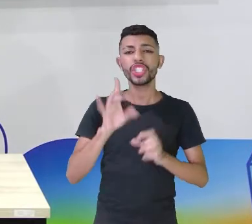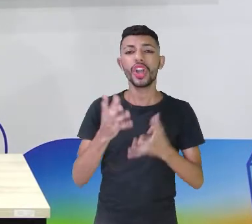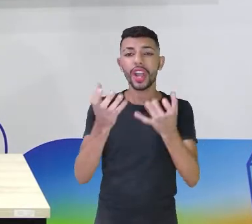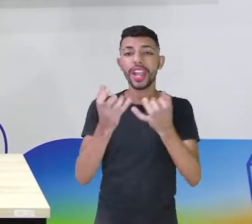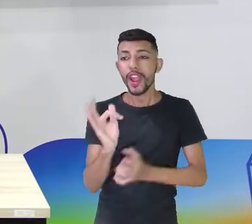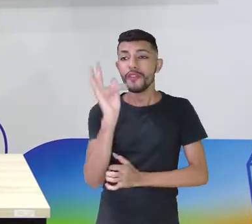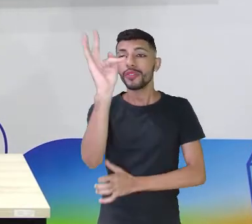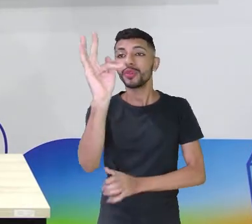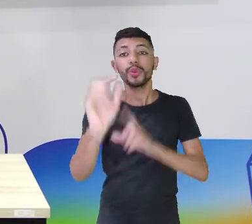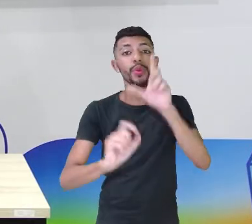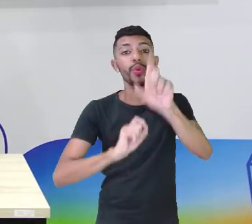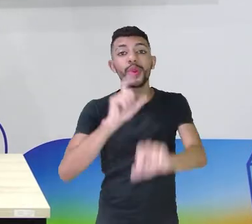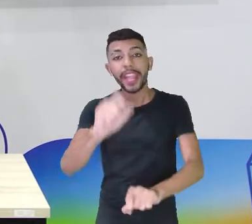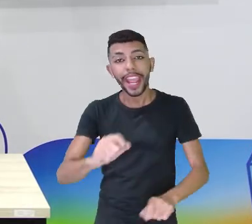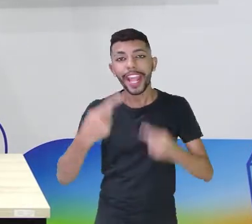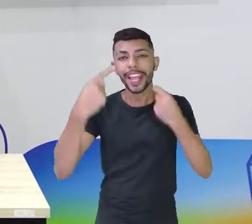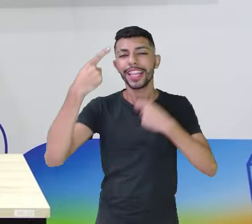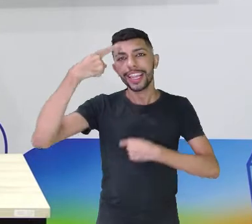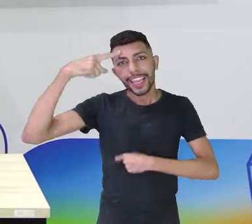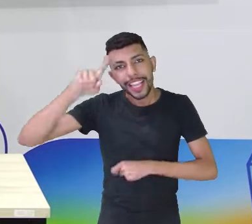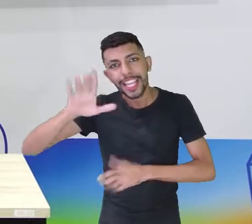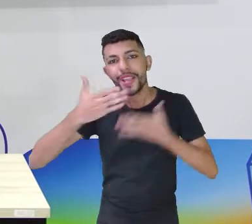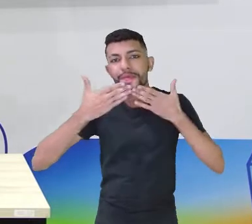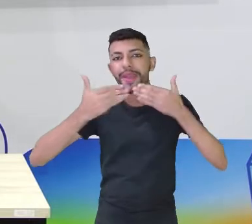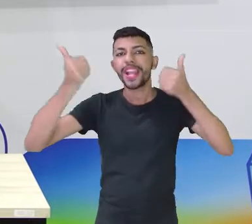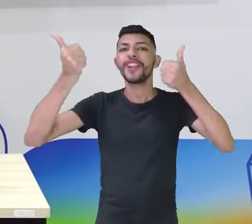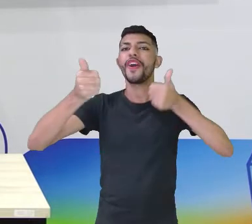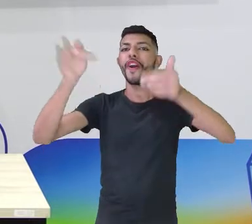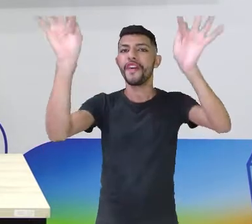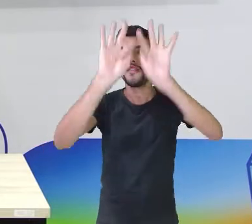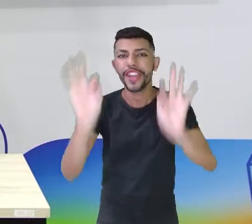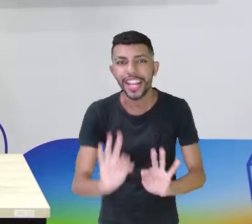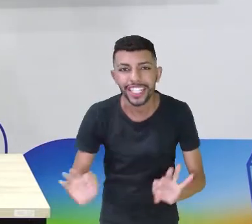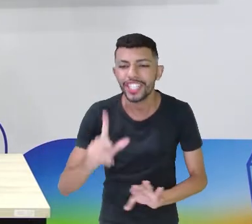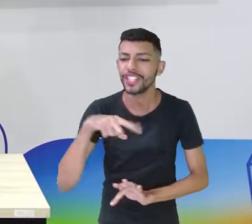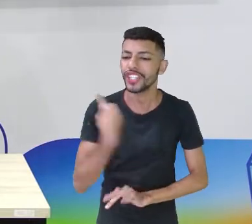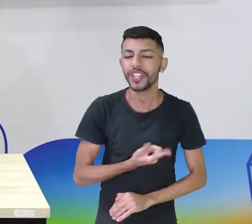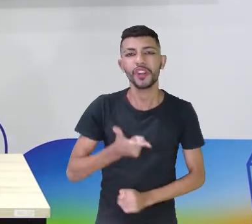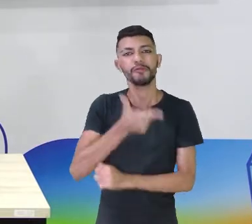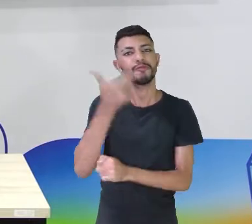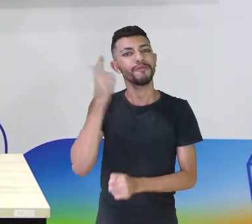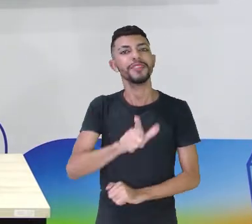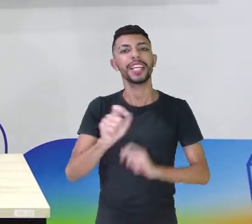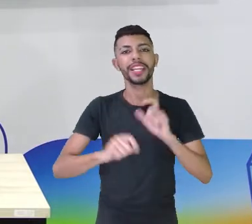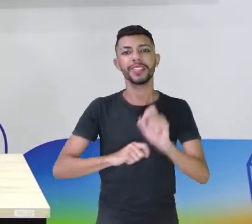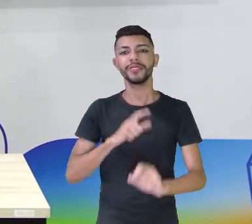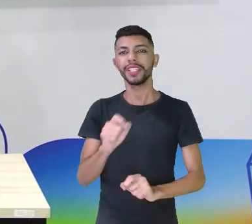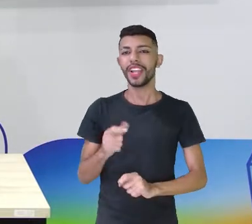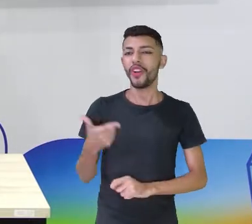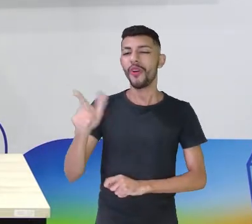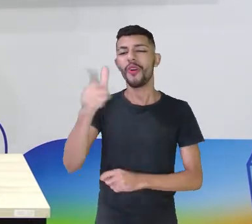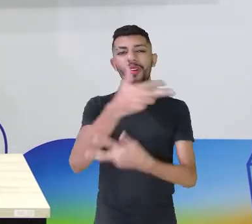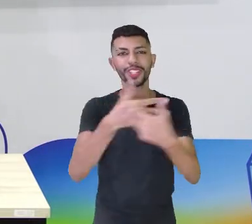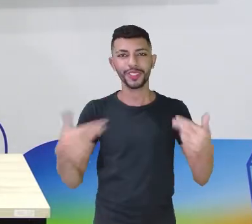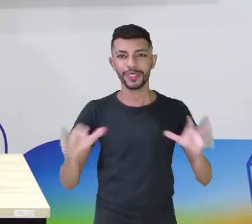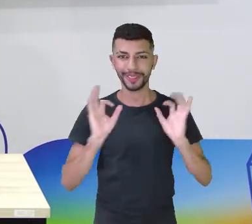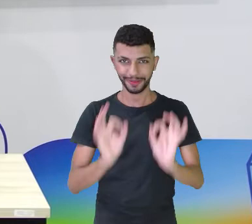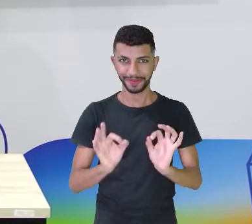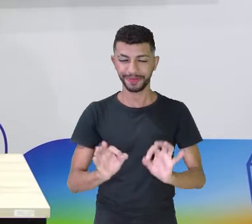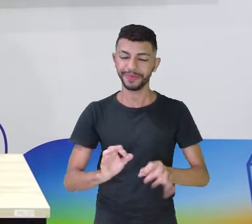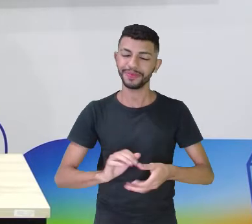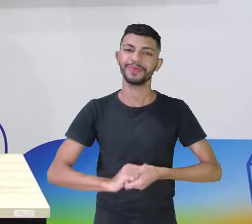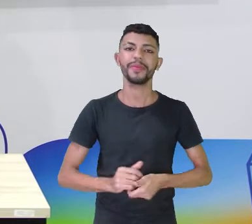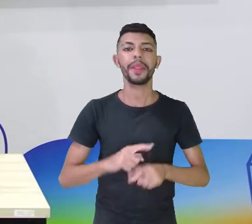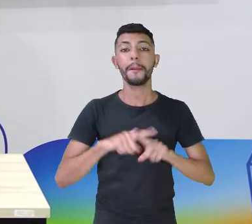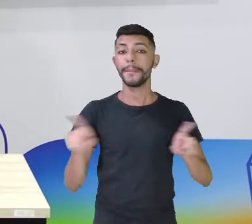melhores, dias mais felizes, dias em que a gente pode conquistar outras coisas, não é? Mas que você